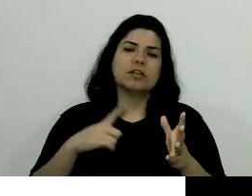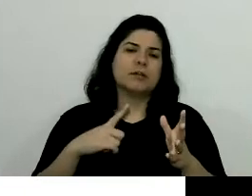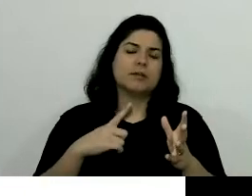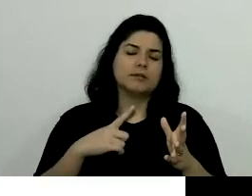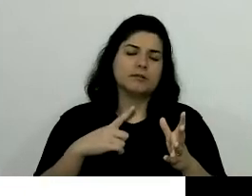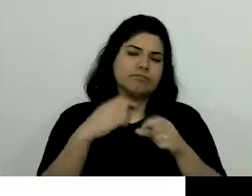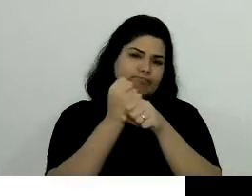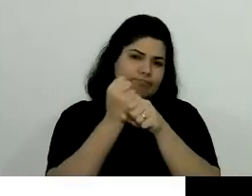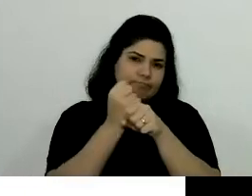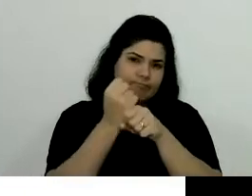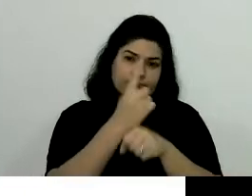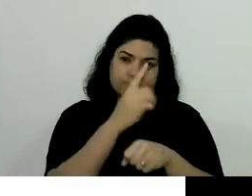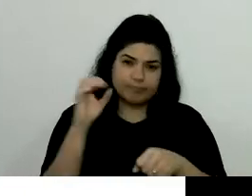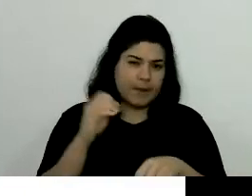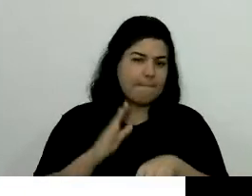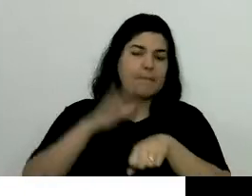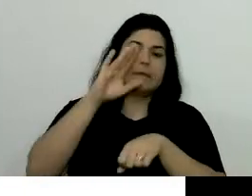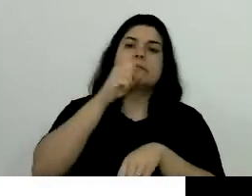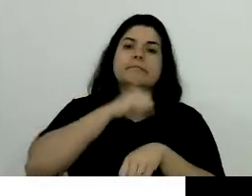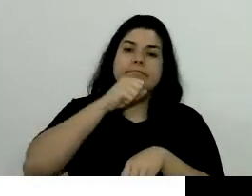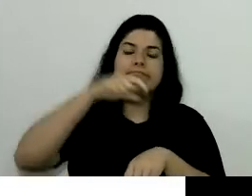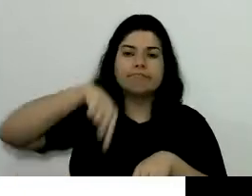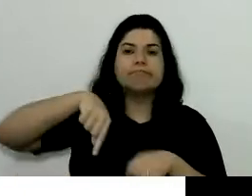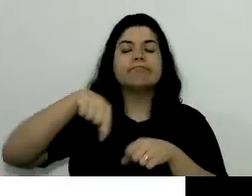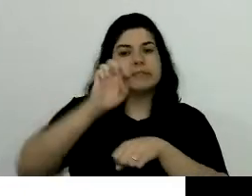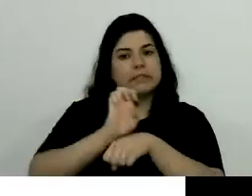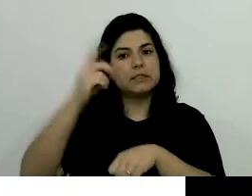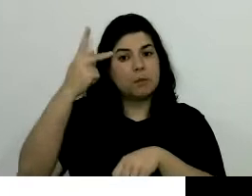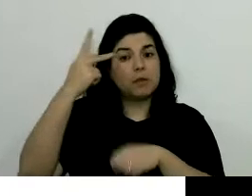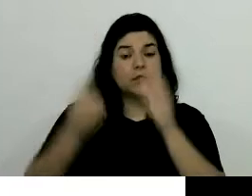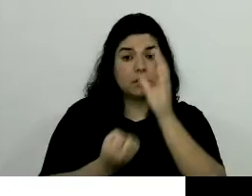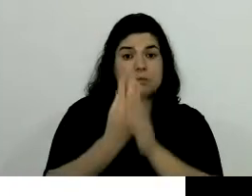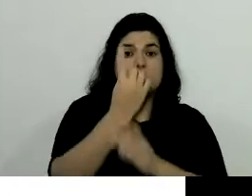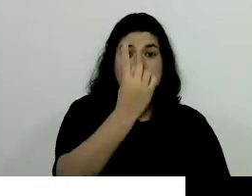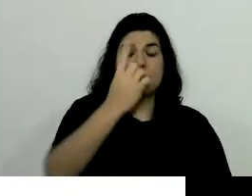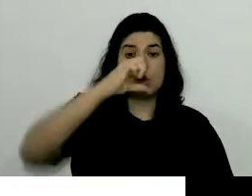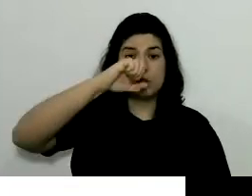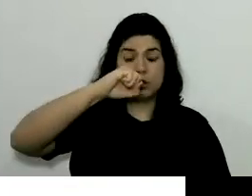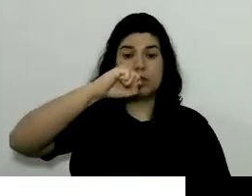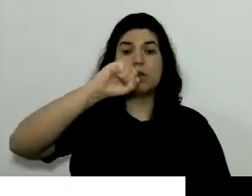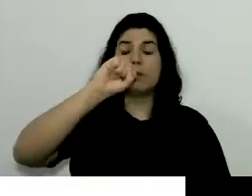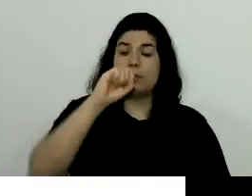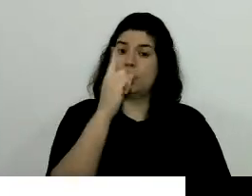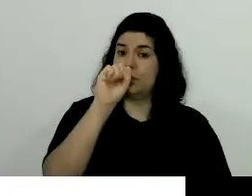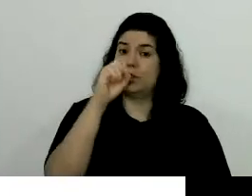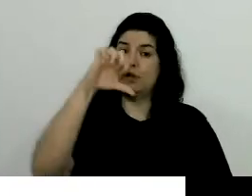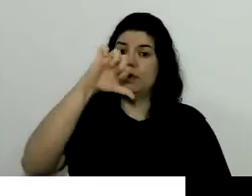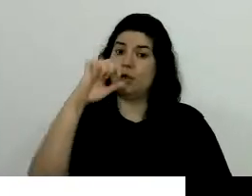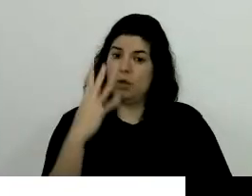museu público mais antigo do estado de São Paulo, fundado em 1894 e transferido para aquele